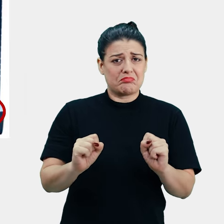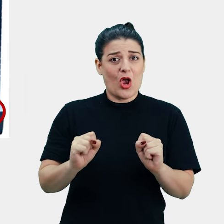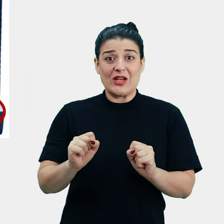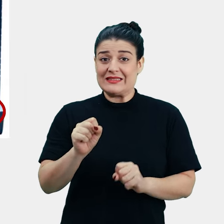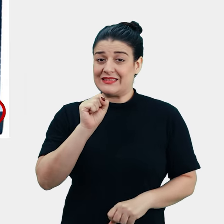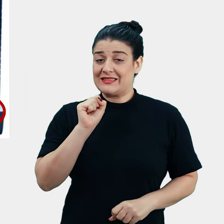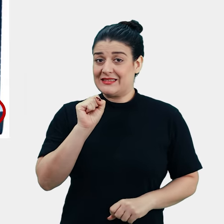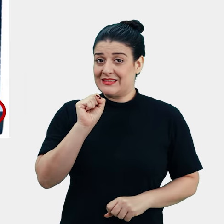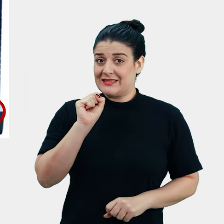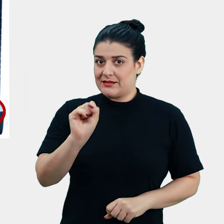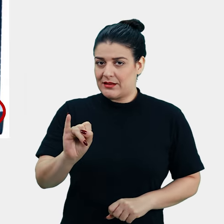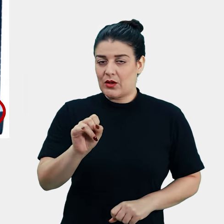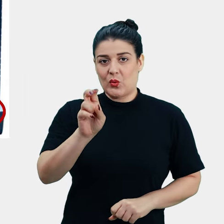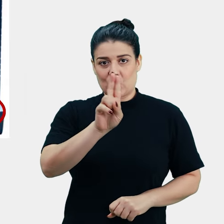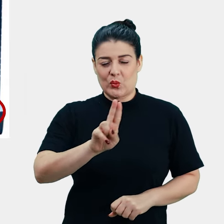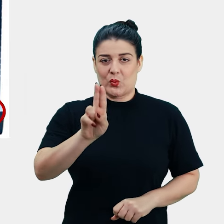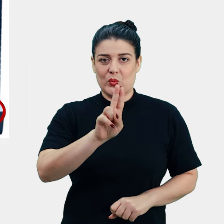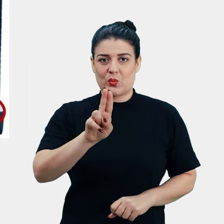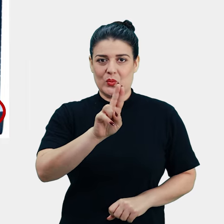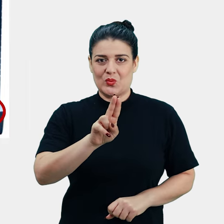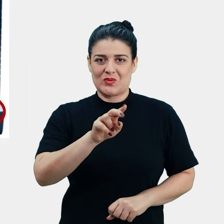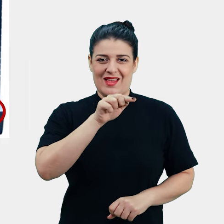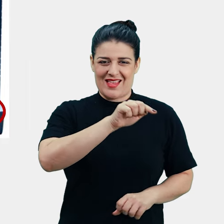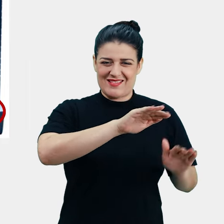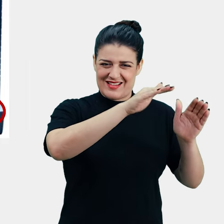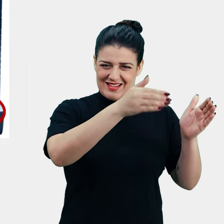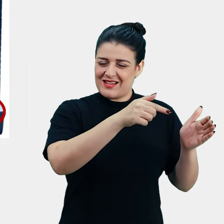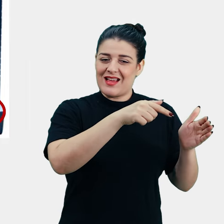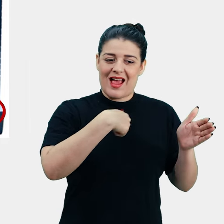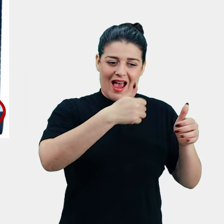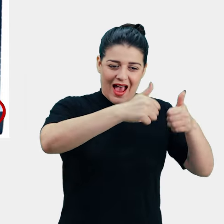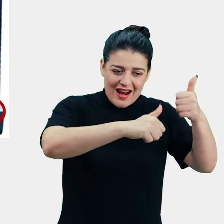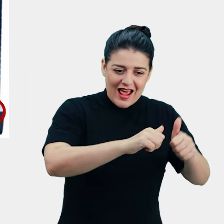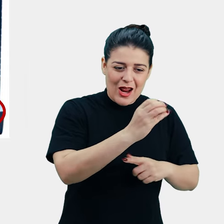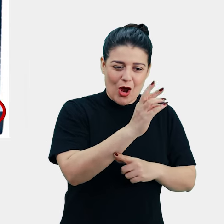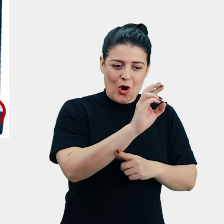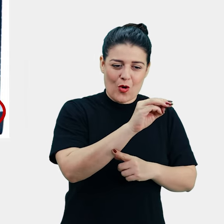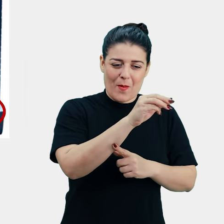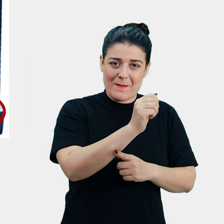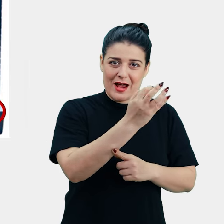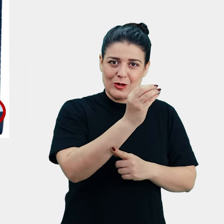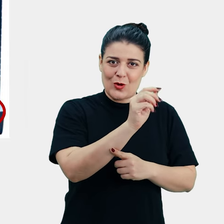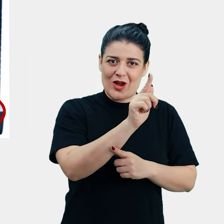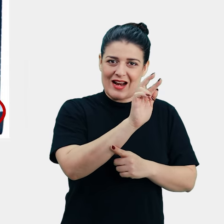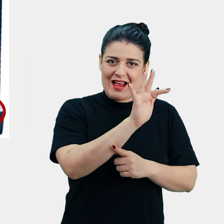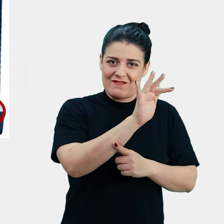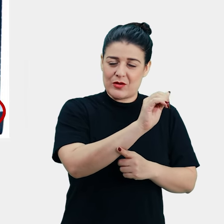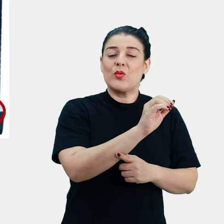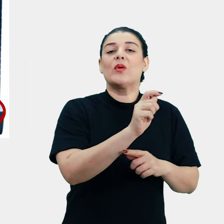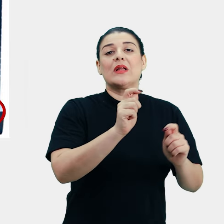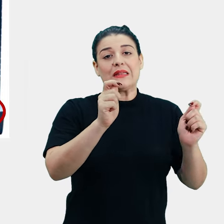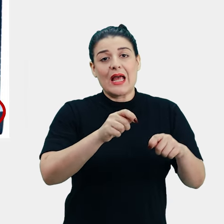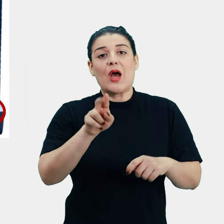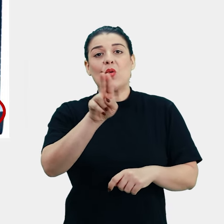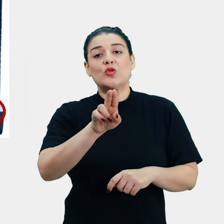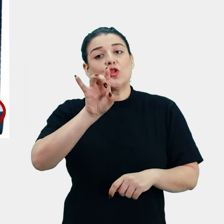nós não utilizamos ali o cromatógrafo para ter uma análise cromatográfica, nós utilizamos, podemos utilizar